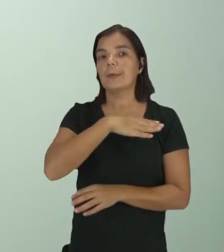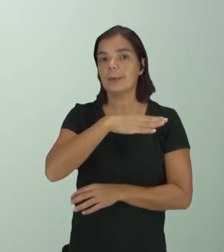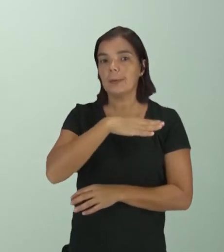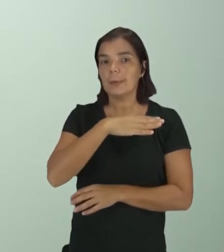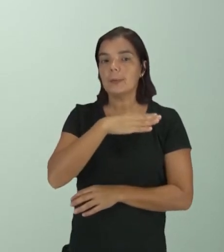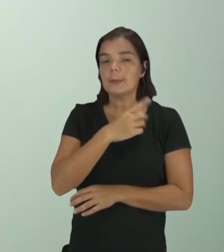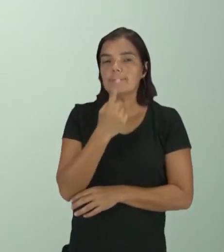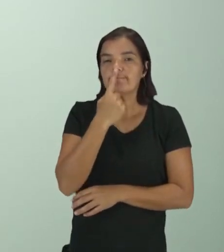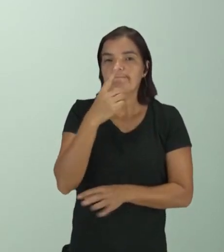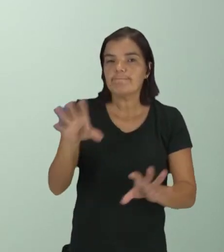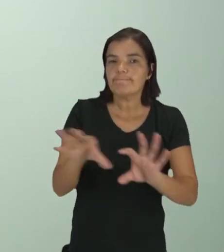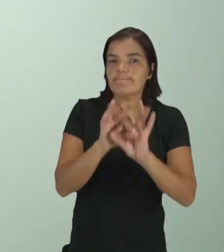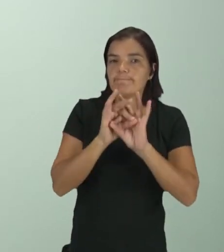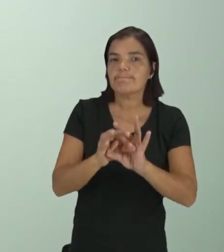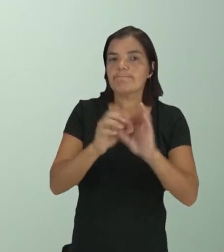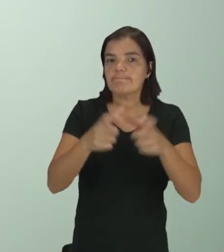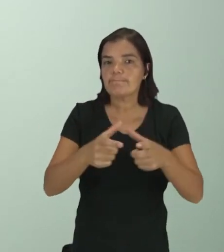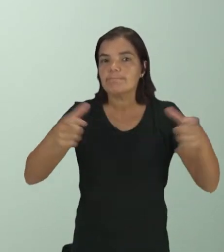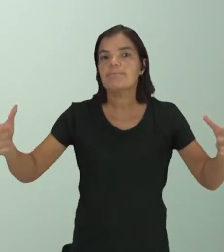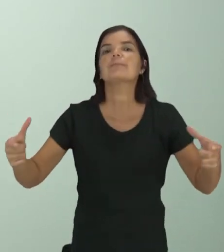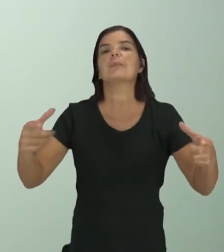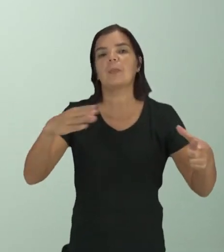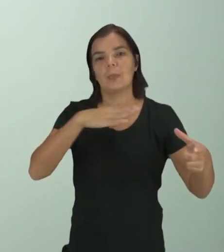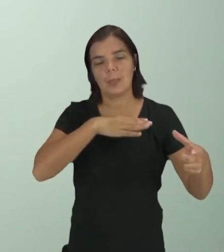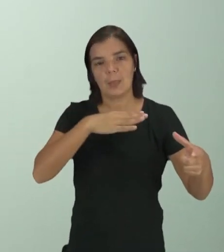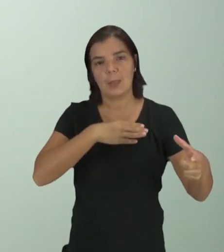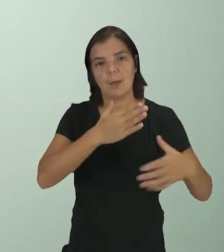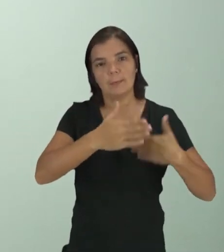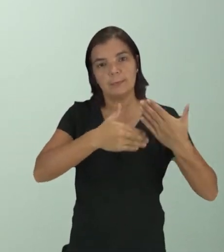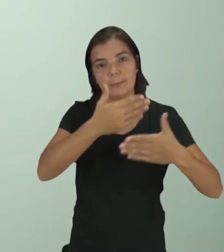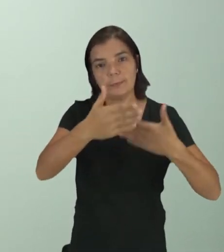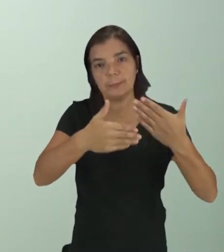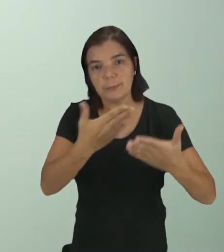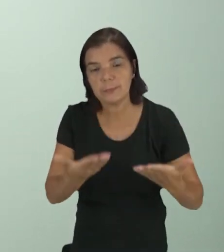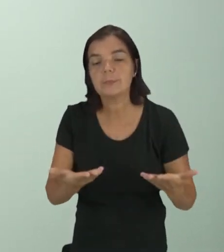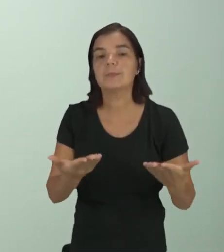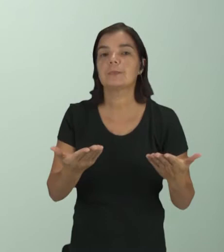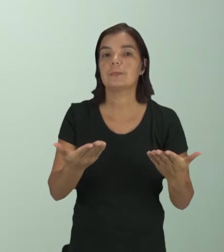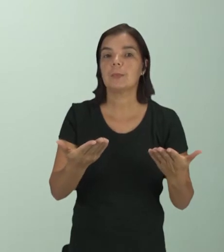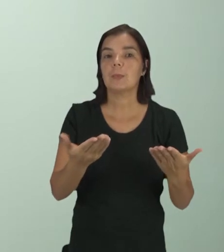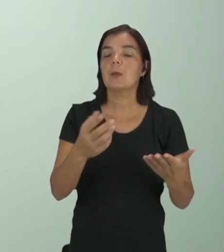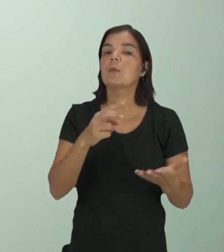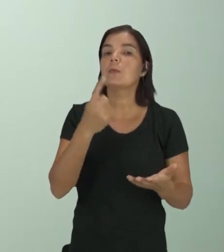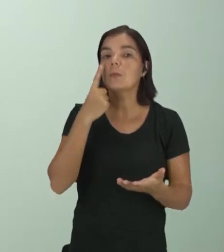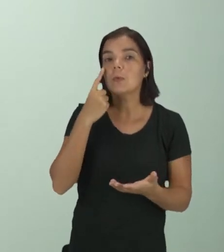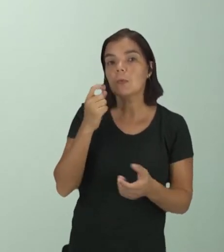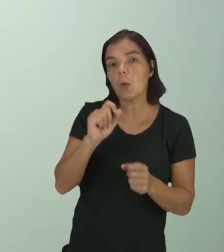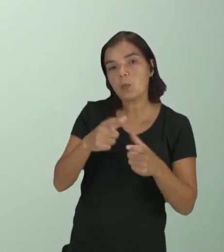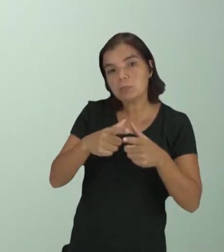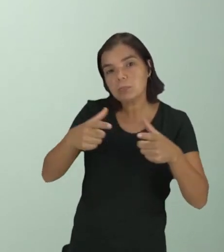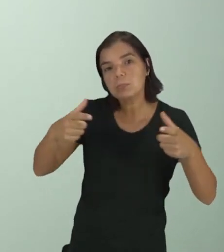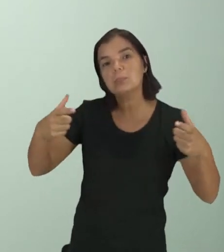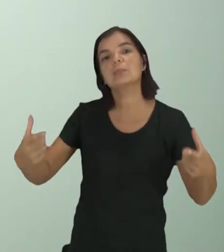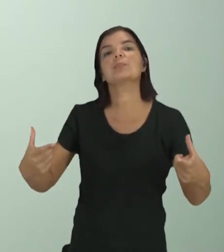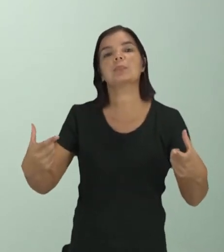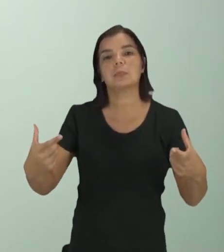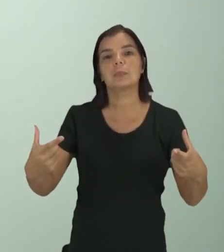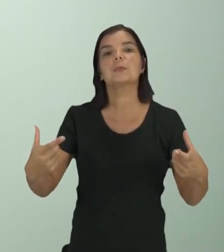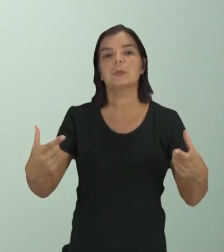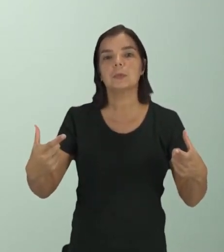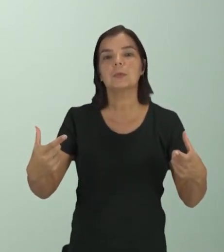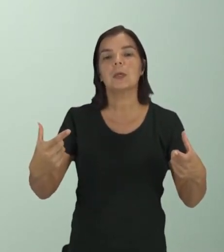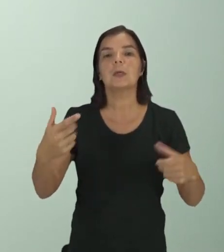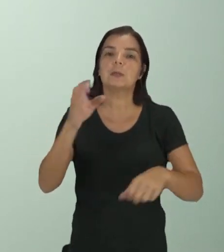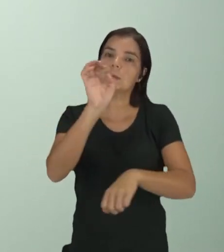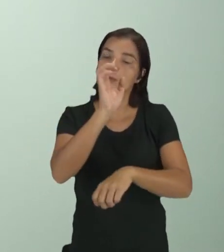estar intimamente ligada ao crescimento urbano. Nesse processo, então, de contingência, nós vamos ter esse crescimento, esse inchamento